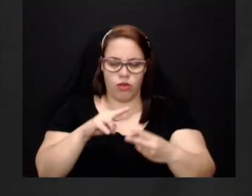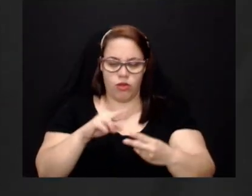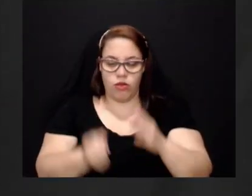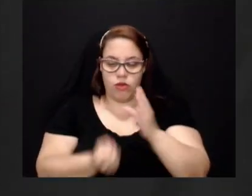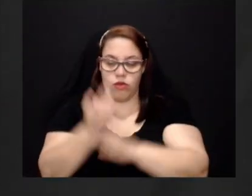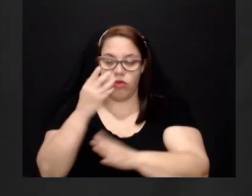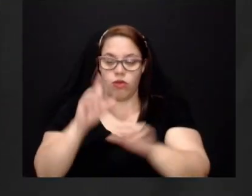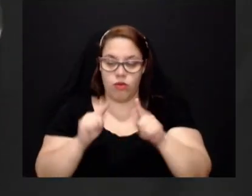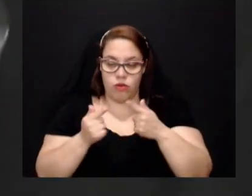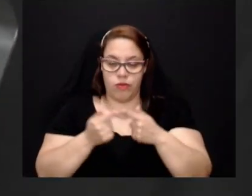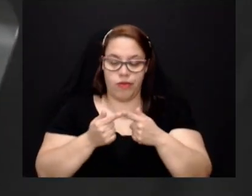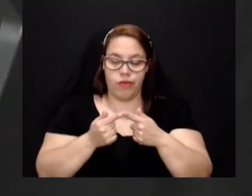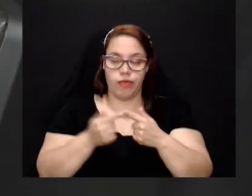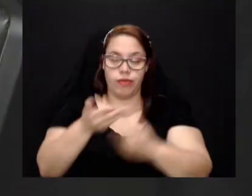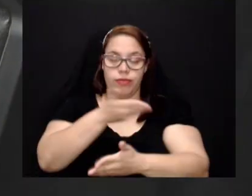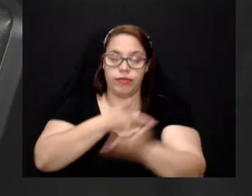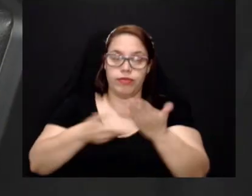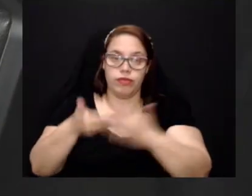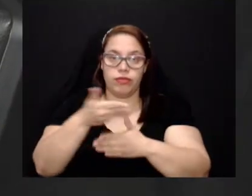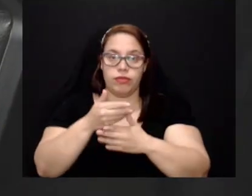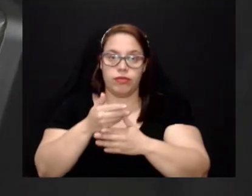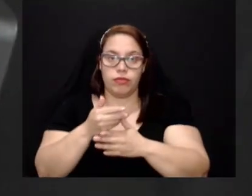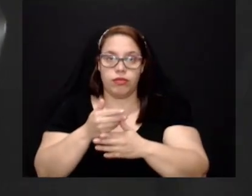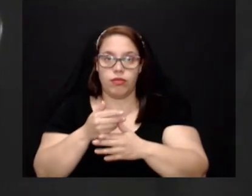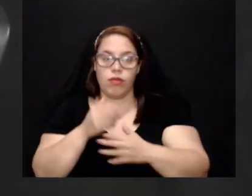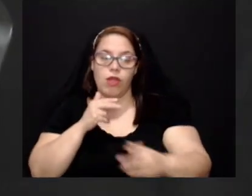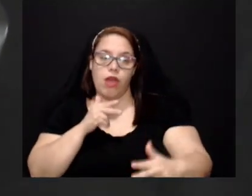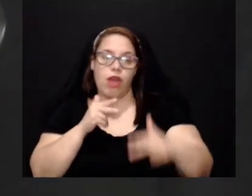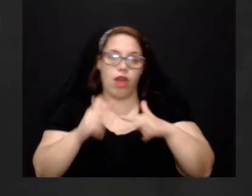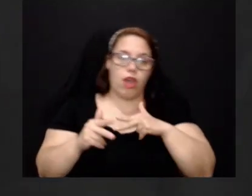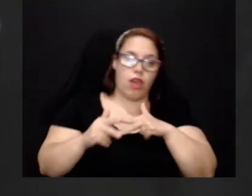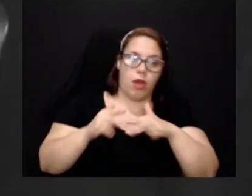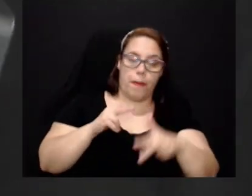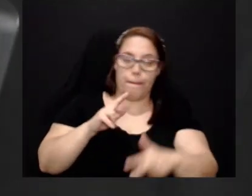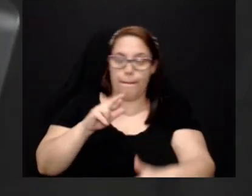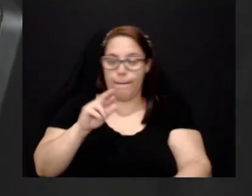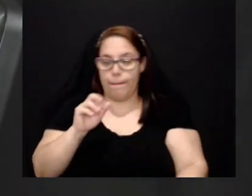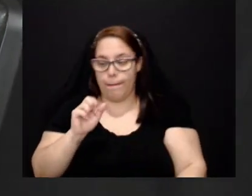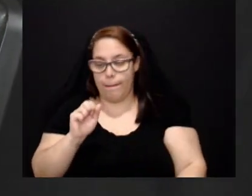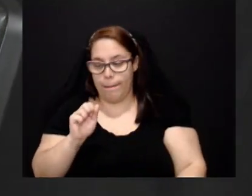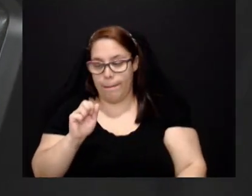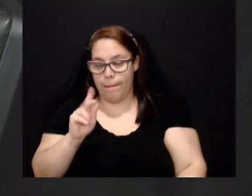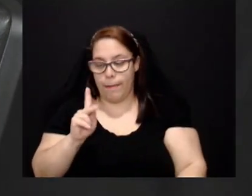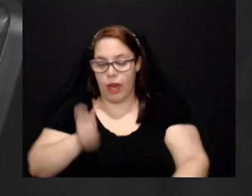que eu participei de rap aqui em Campinas, que é o grupo Liberdade de Expressão,